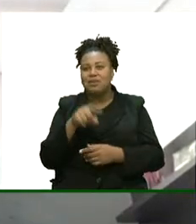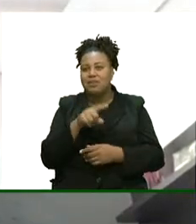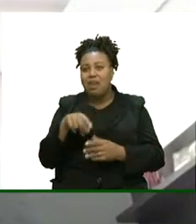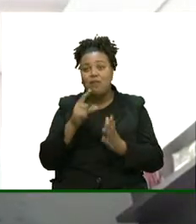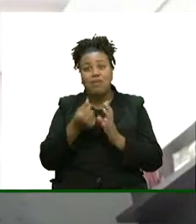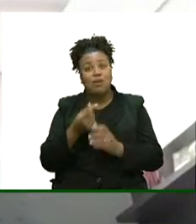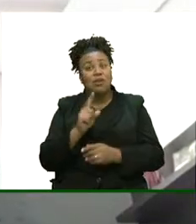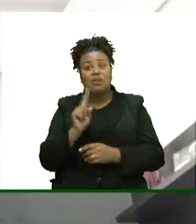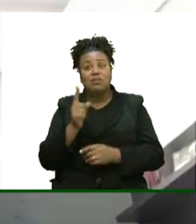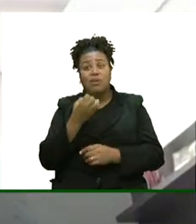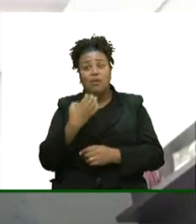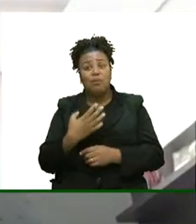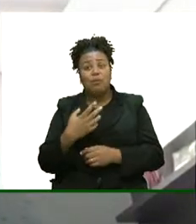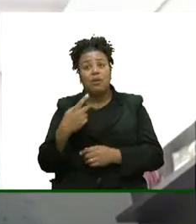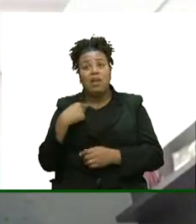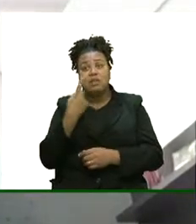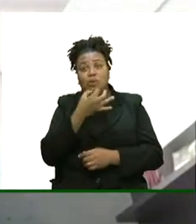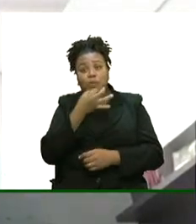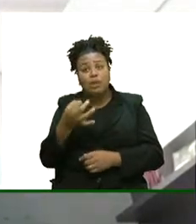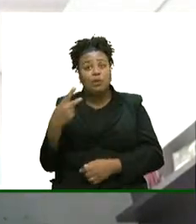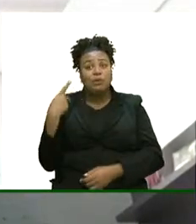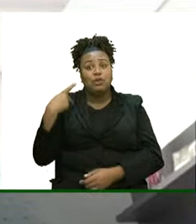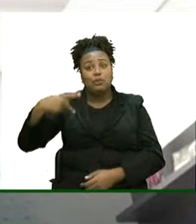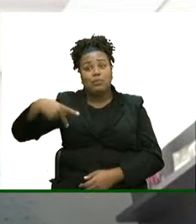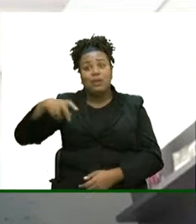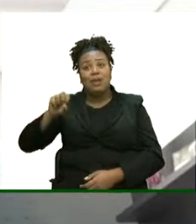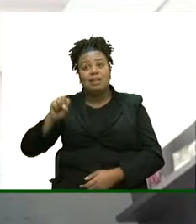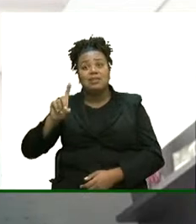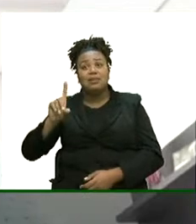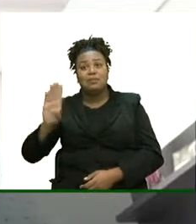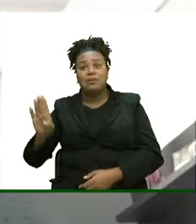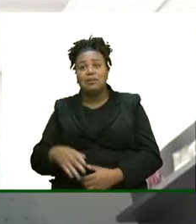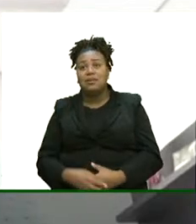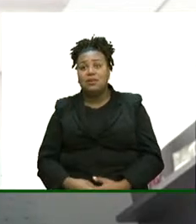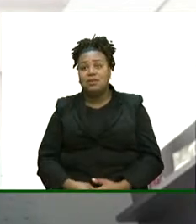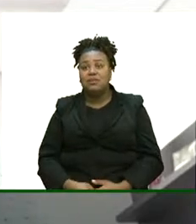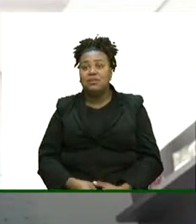seria oportuno. Essa é a opinião da bancada do PSDB, senhor presidente.